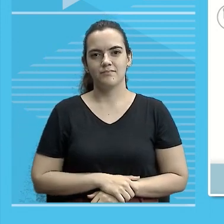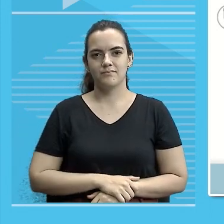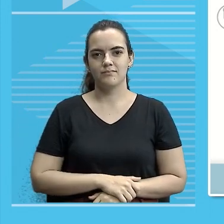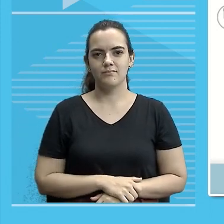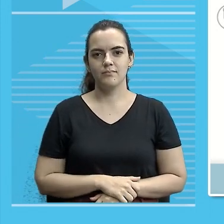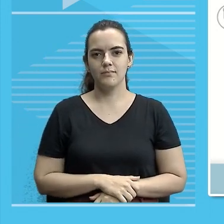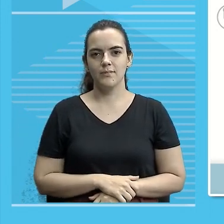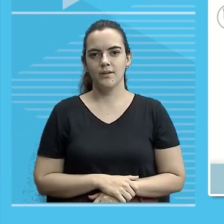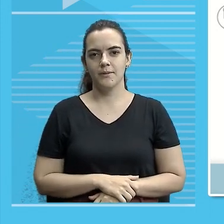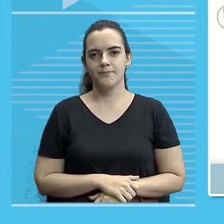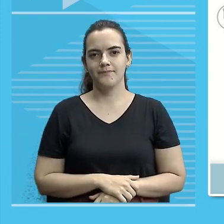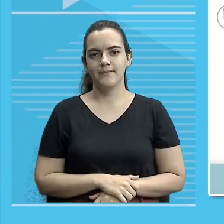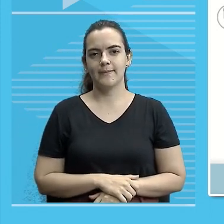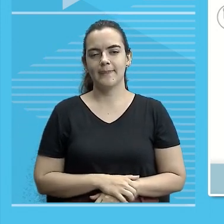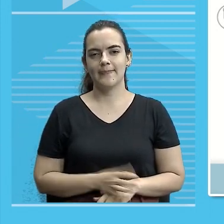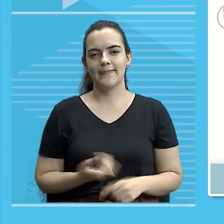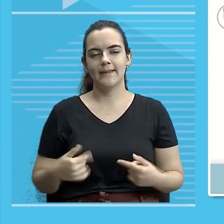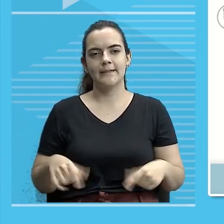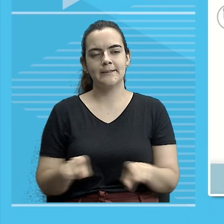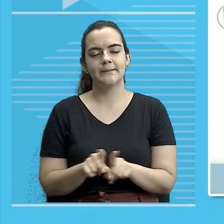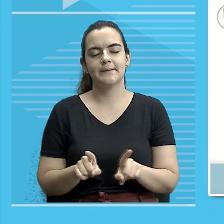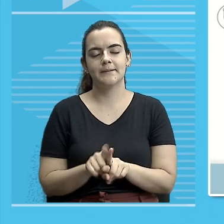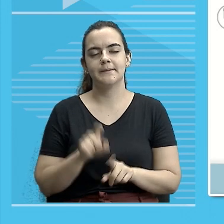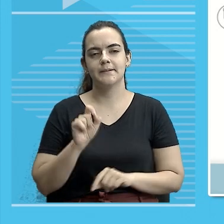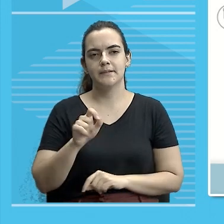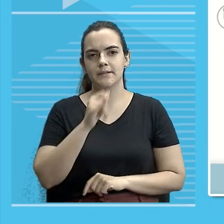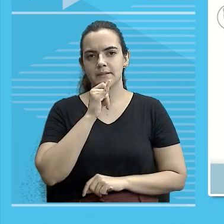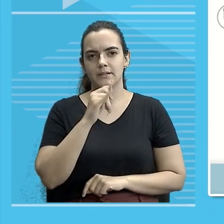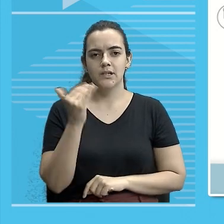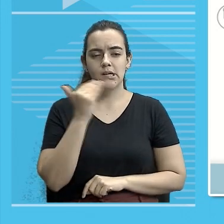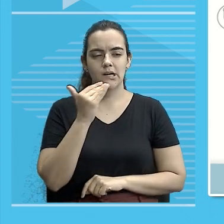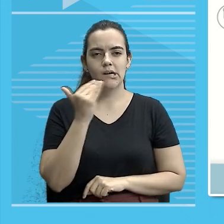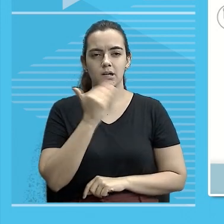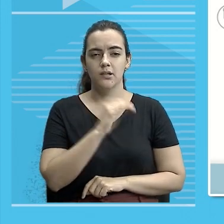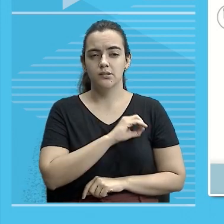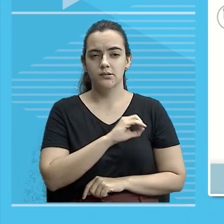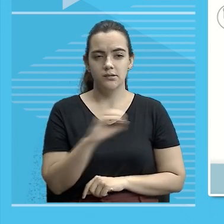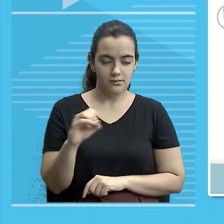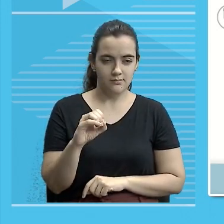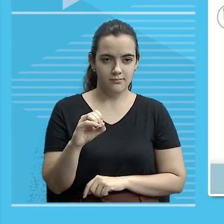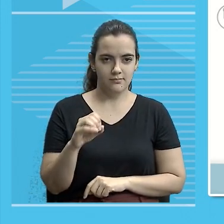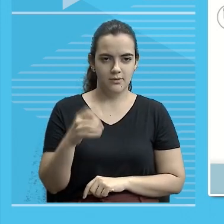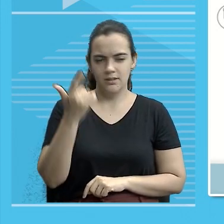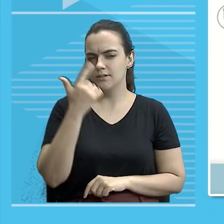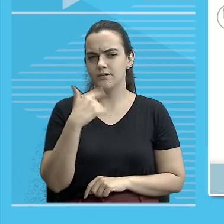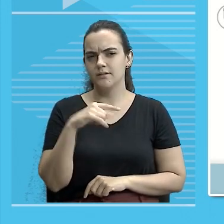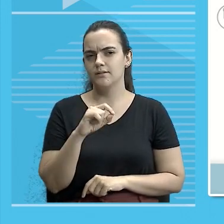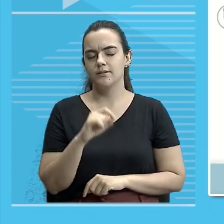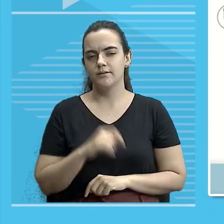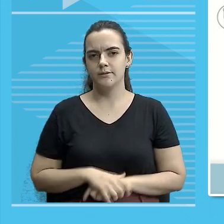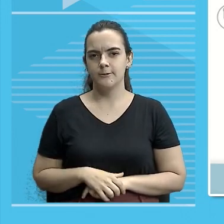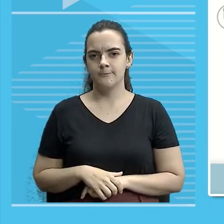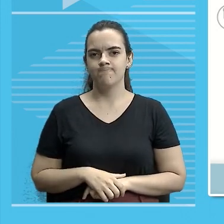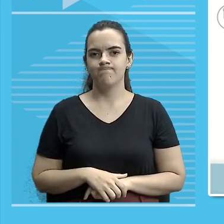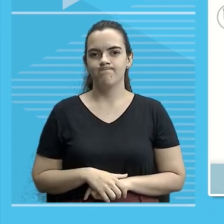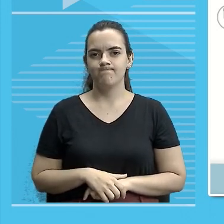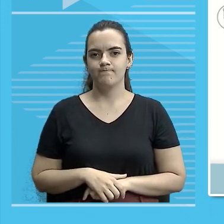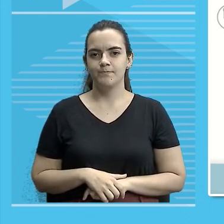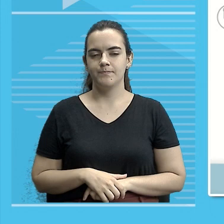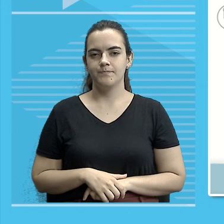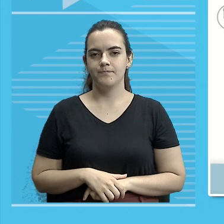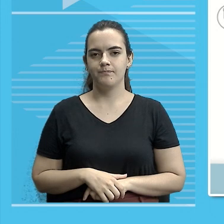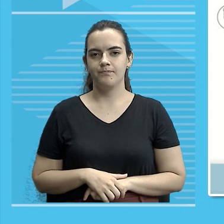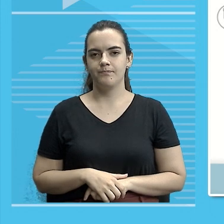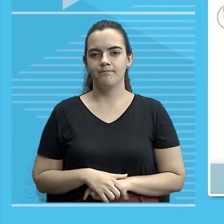lançou o programa zero defeito teve um cara que falou em zero defeito teve outro